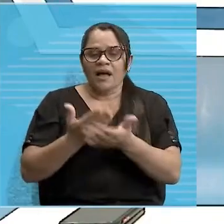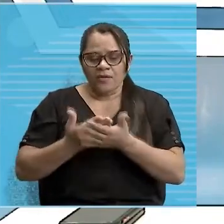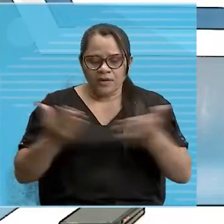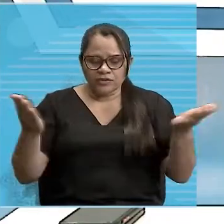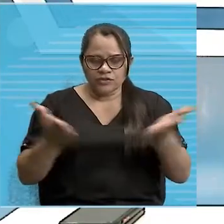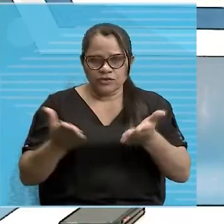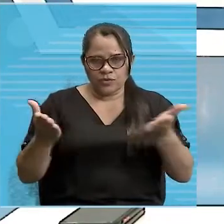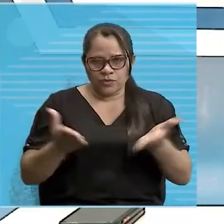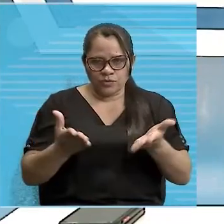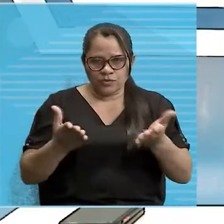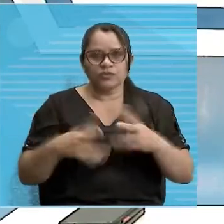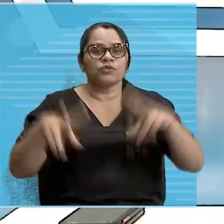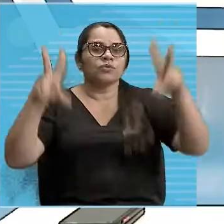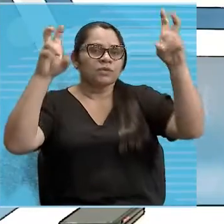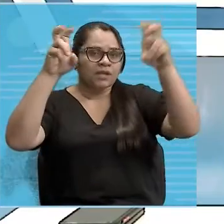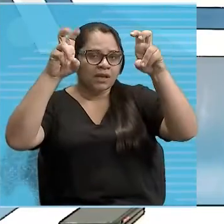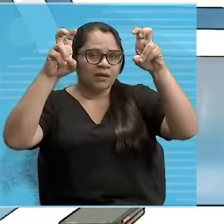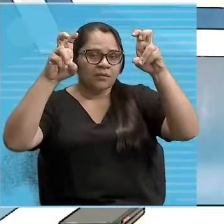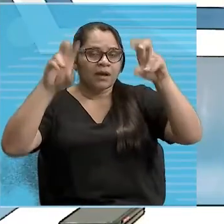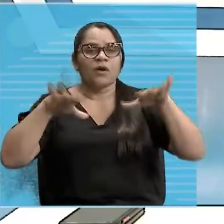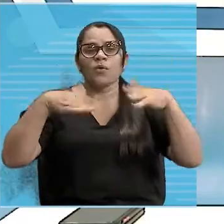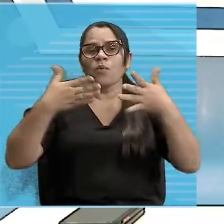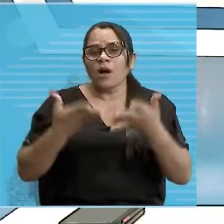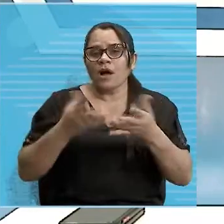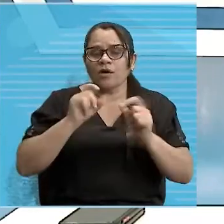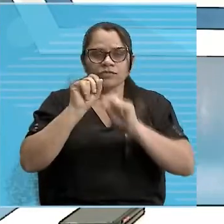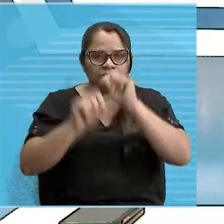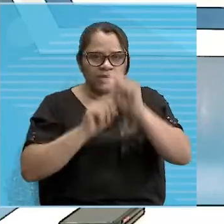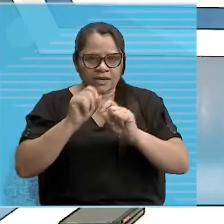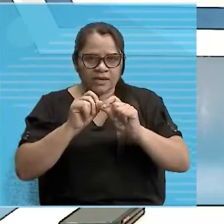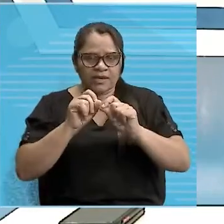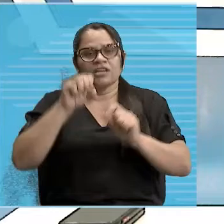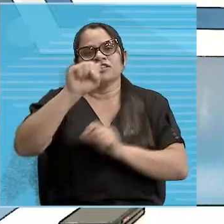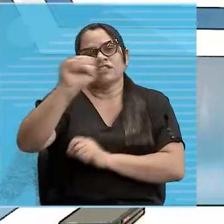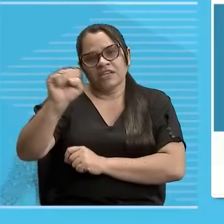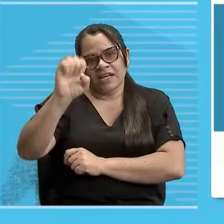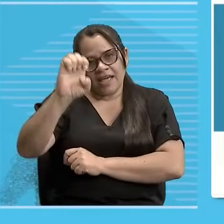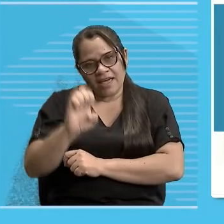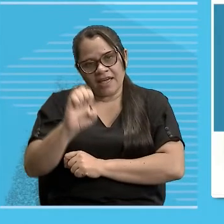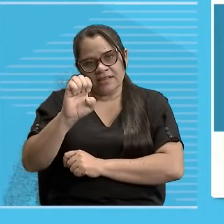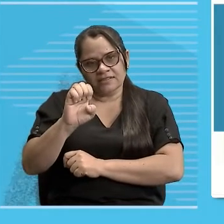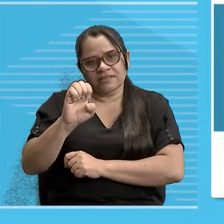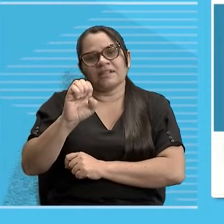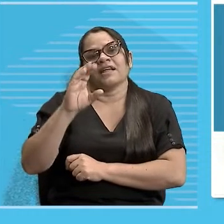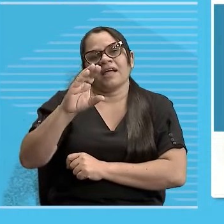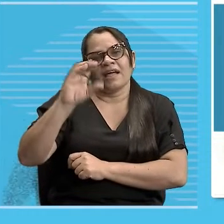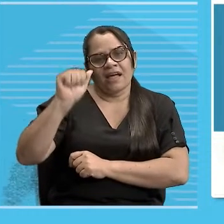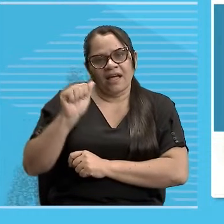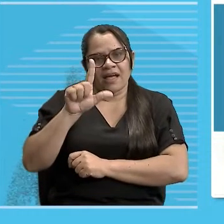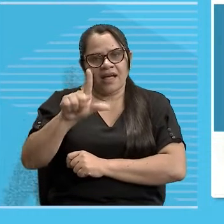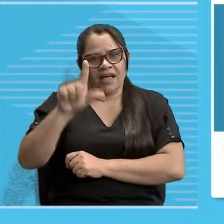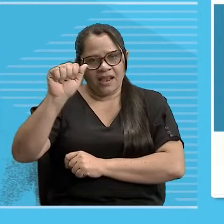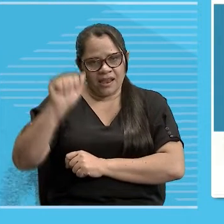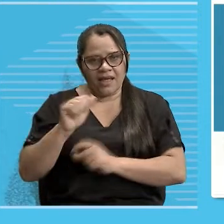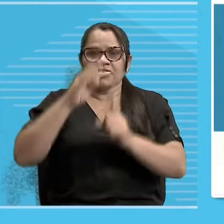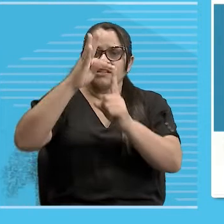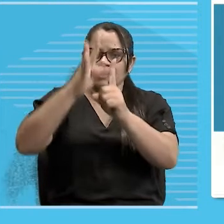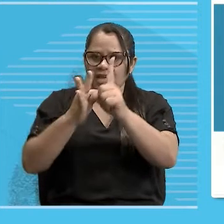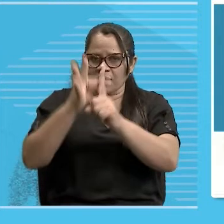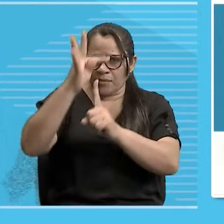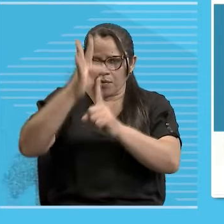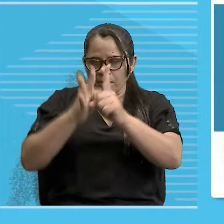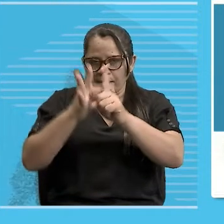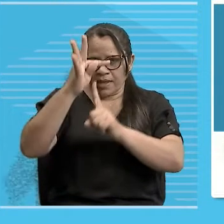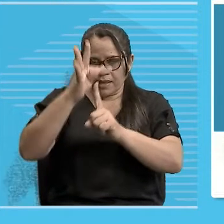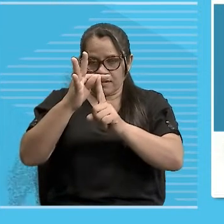o nosso tema de escalas termométricas, que será